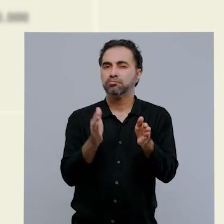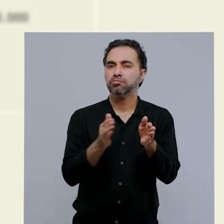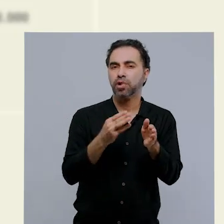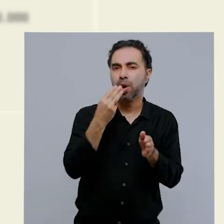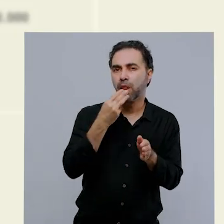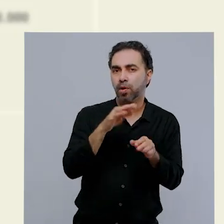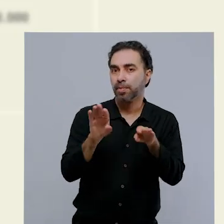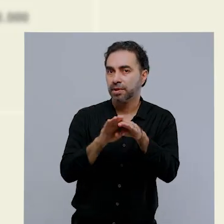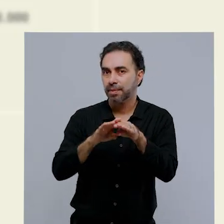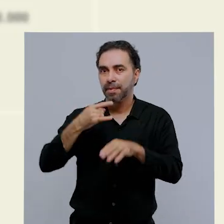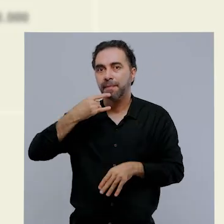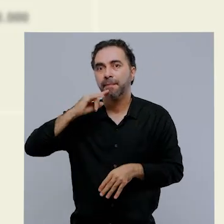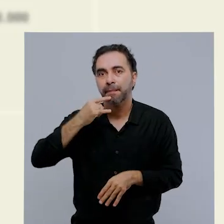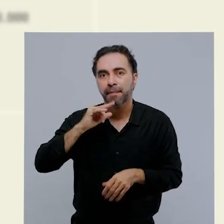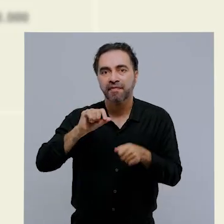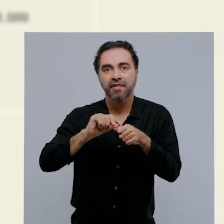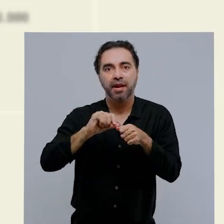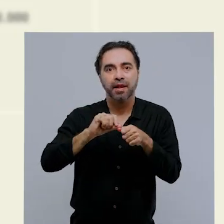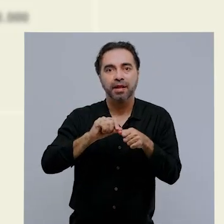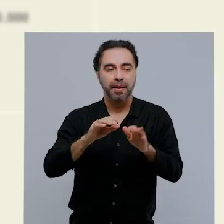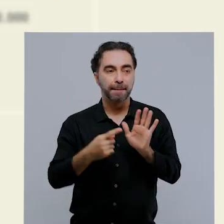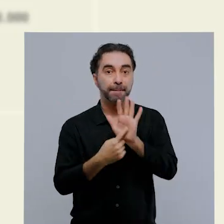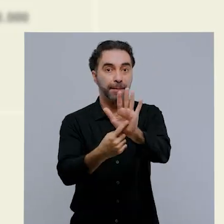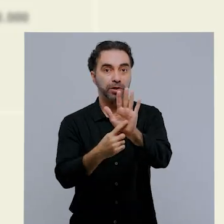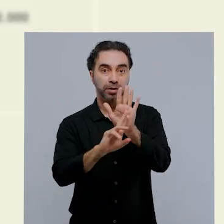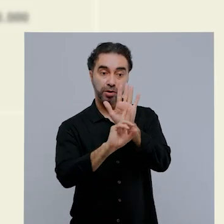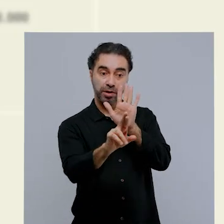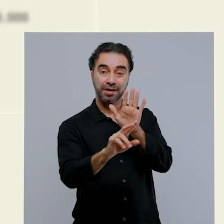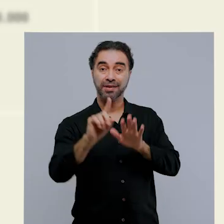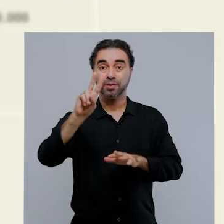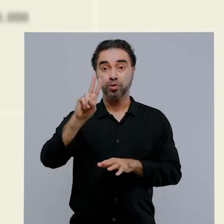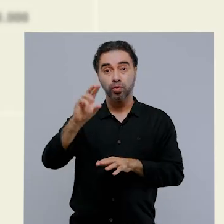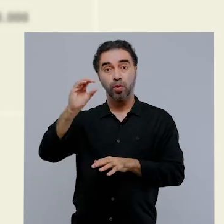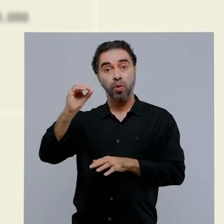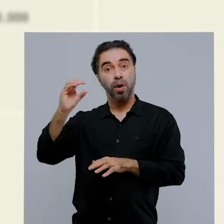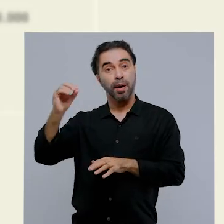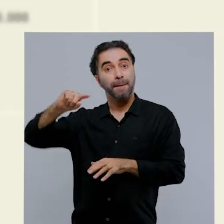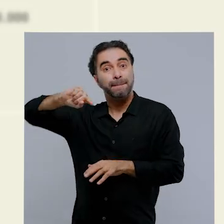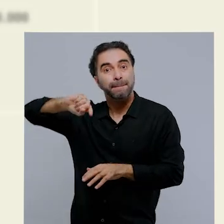também pela produção de aguardente, que revela um resultado de quase 200 mil litros da